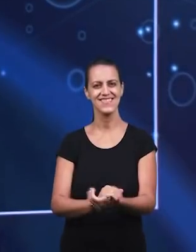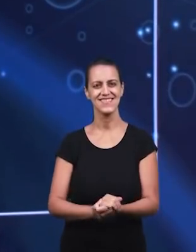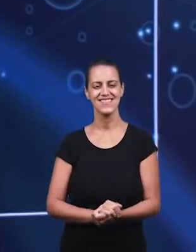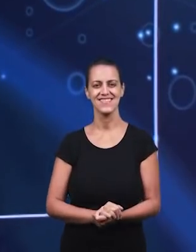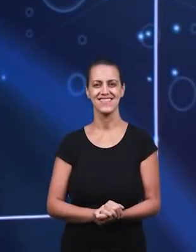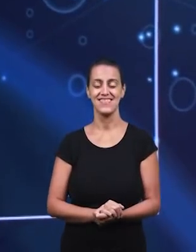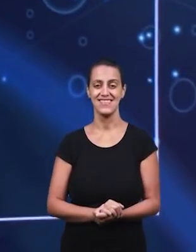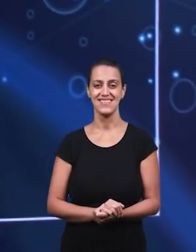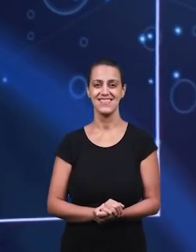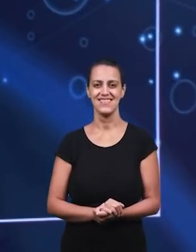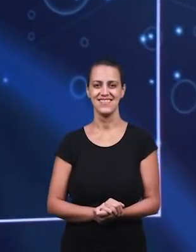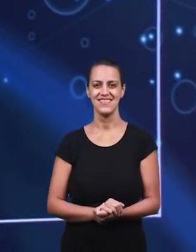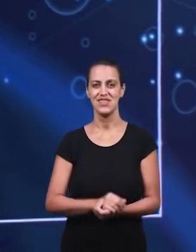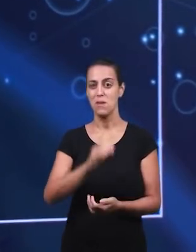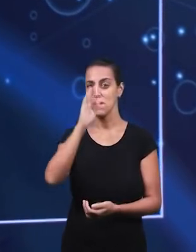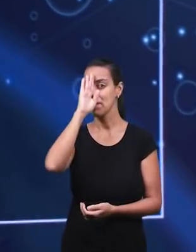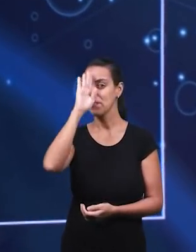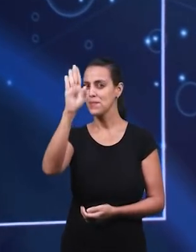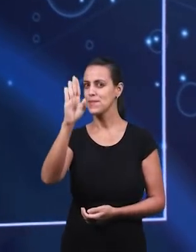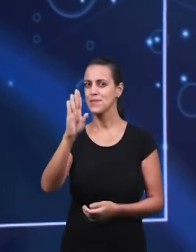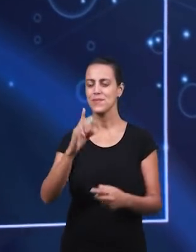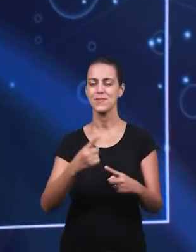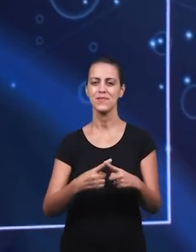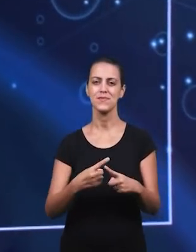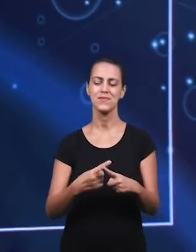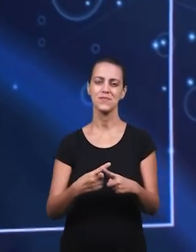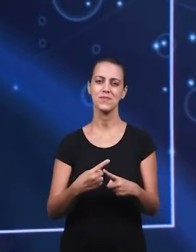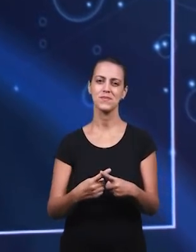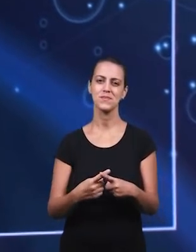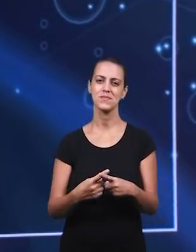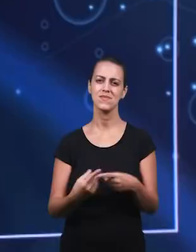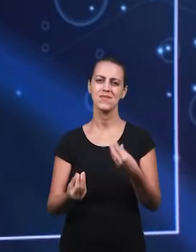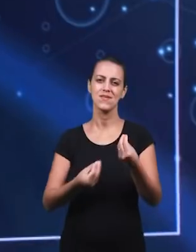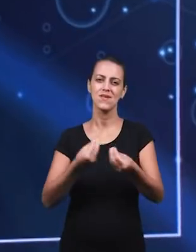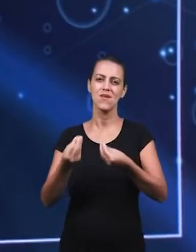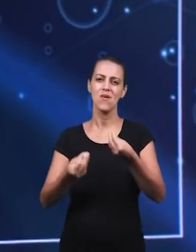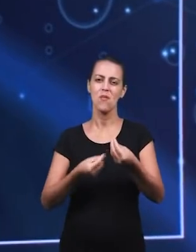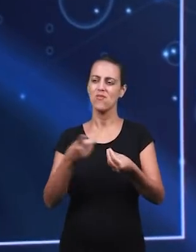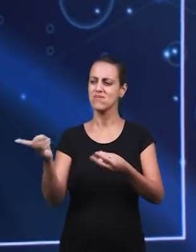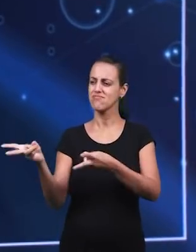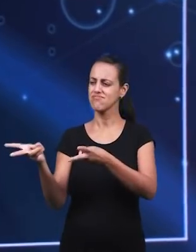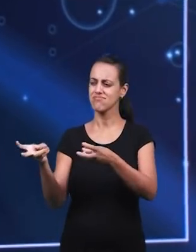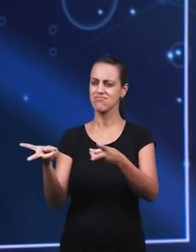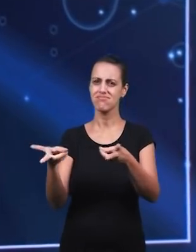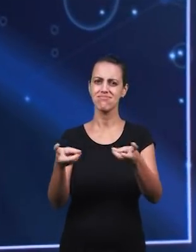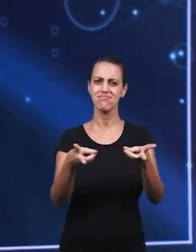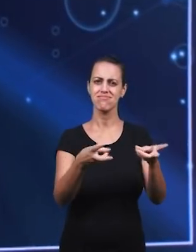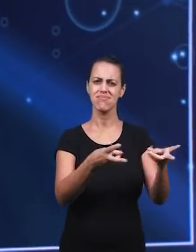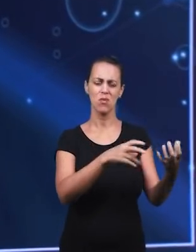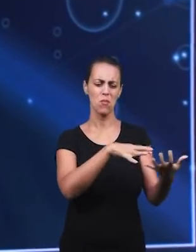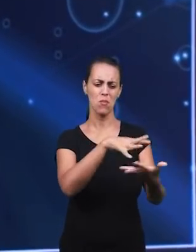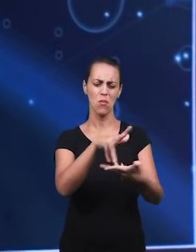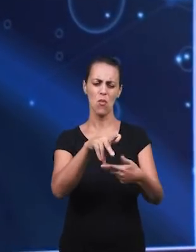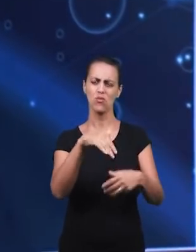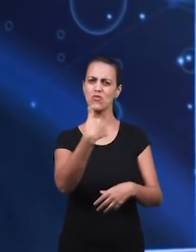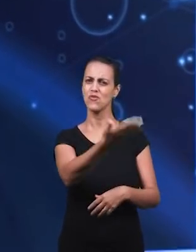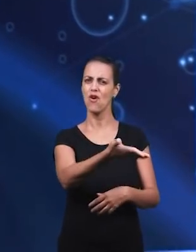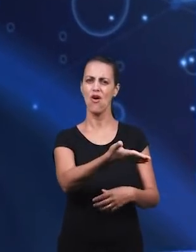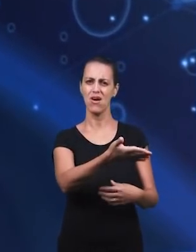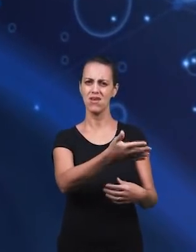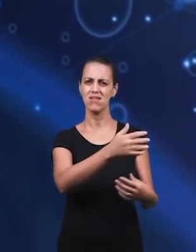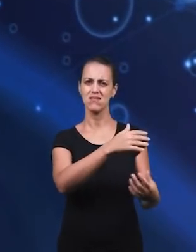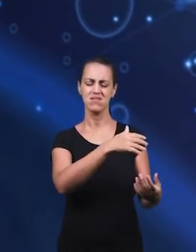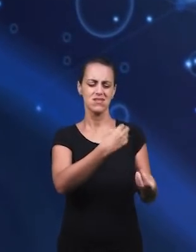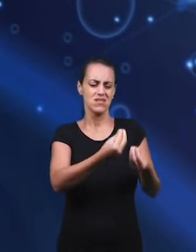isto. Principalmente considerando a maneira como a irmã tem visto ao redor, no mundo lá fora, e